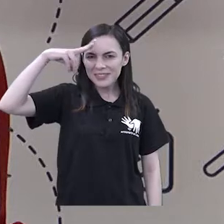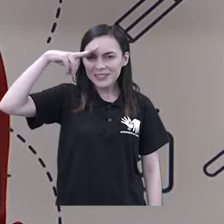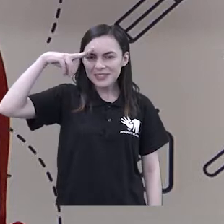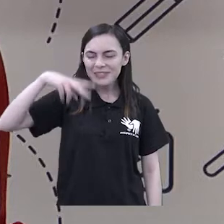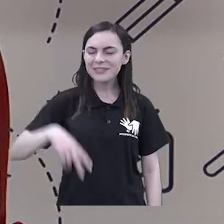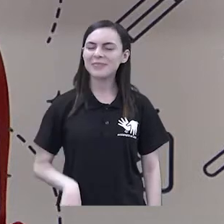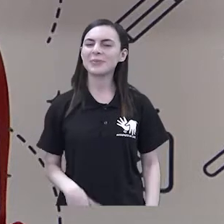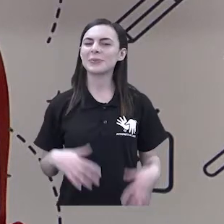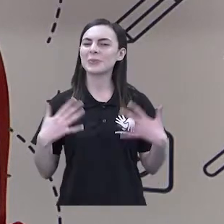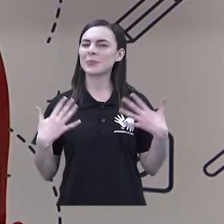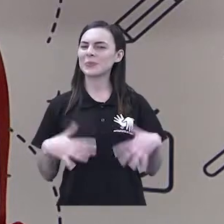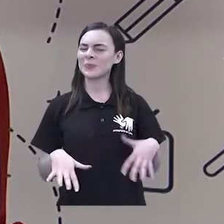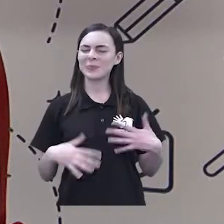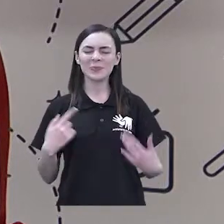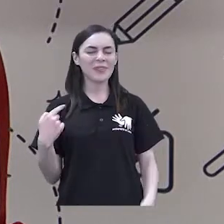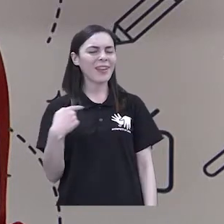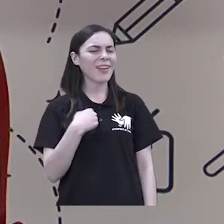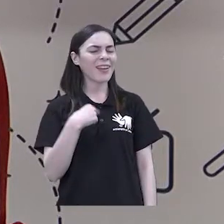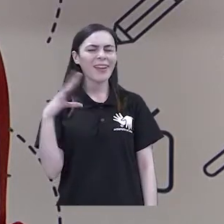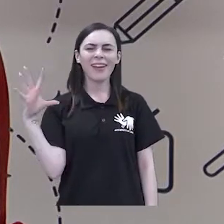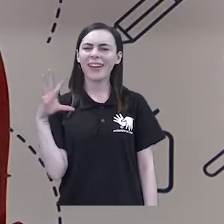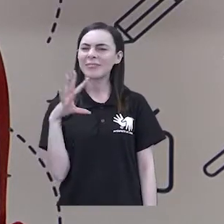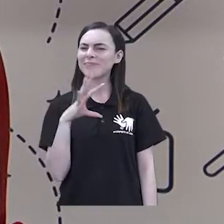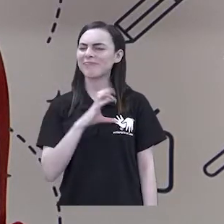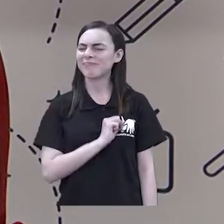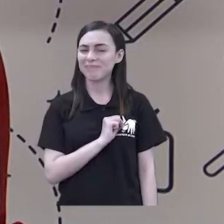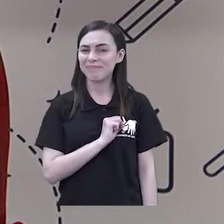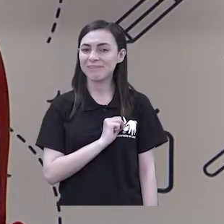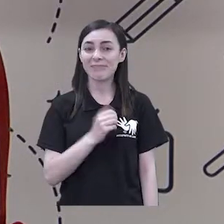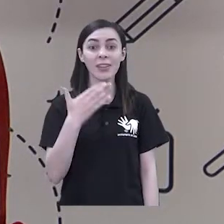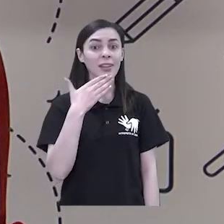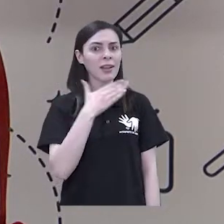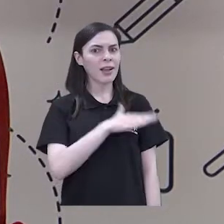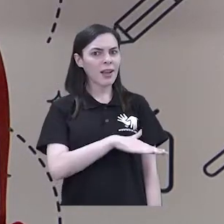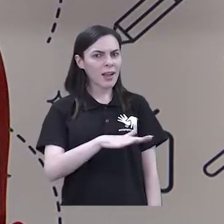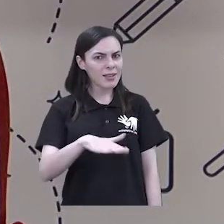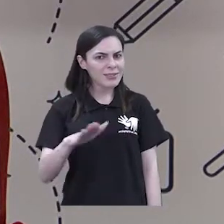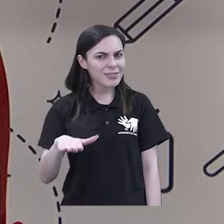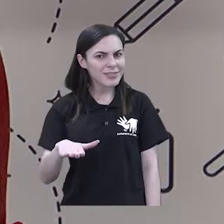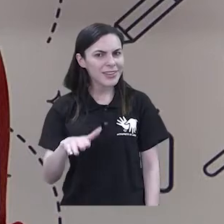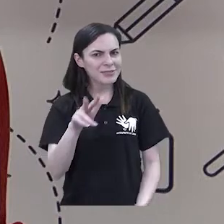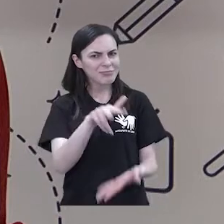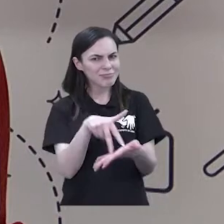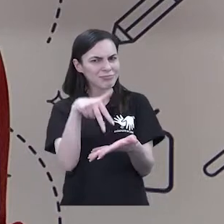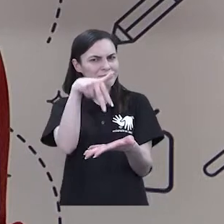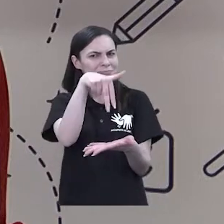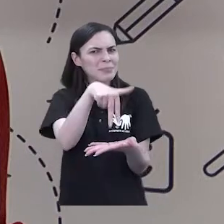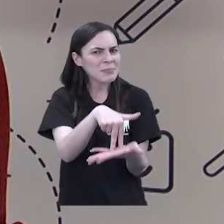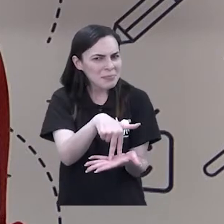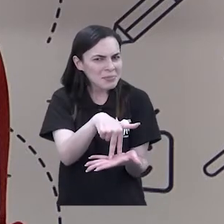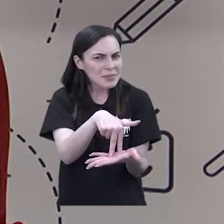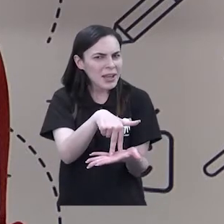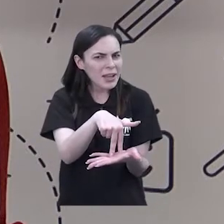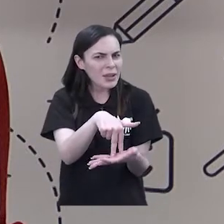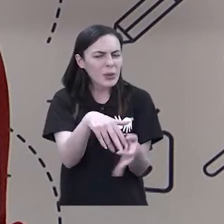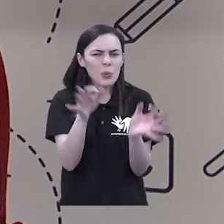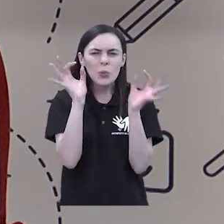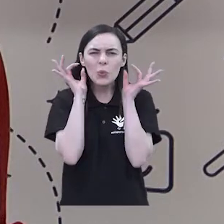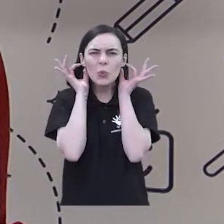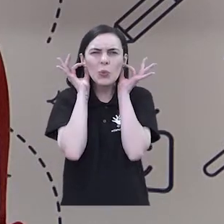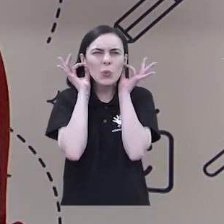história? Gente, eu amei! Essas crianças como protagonistas